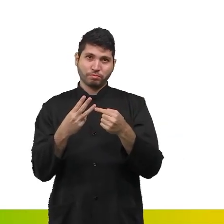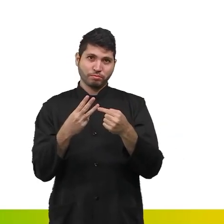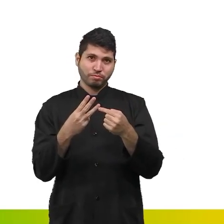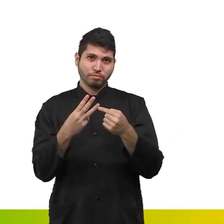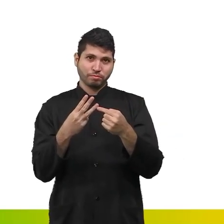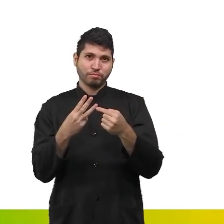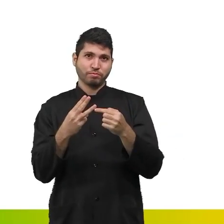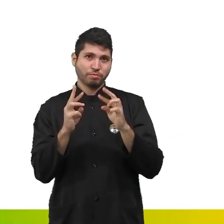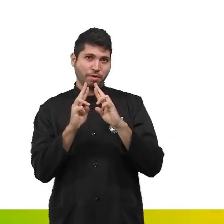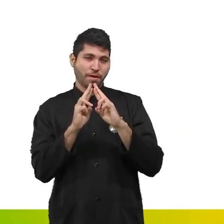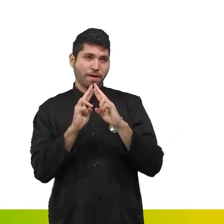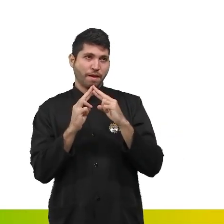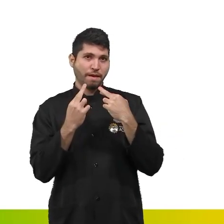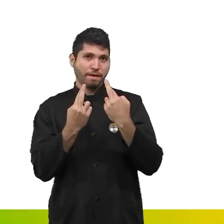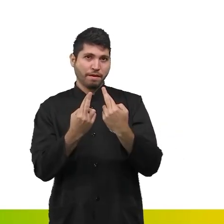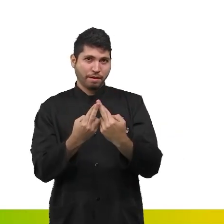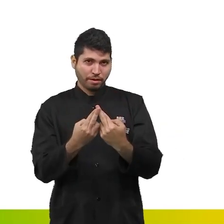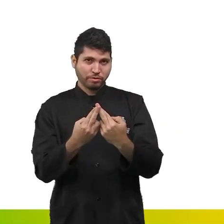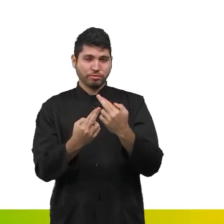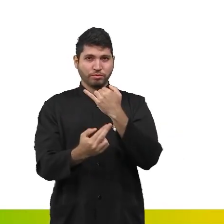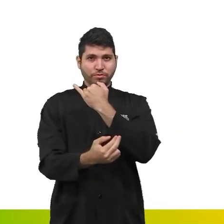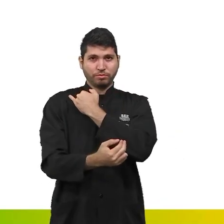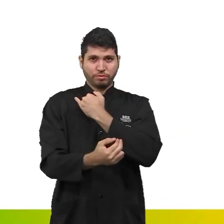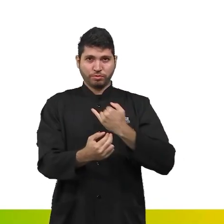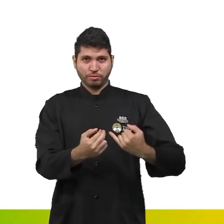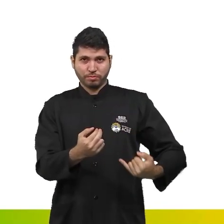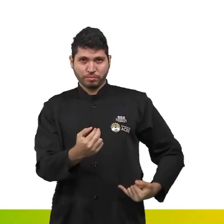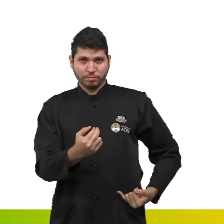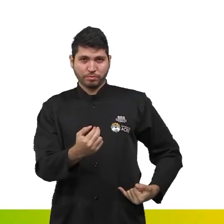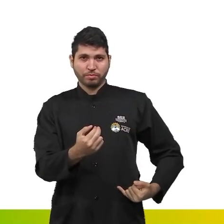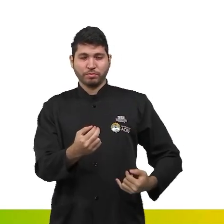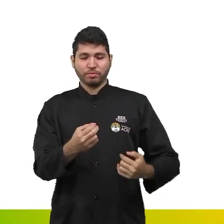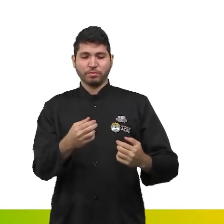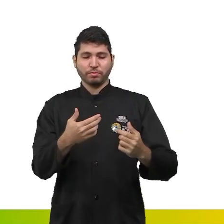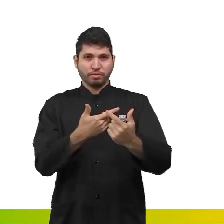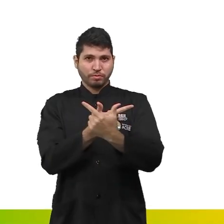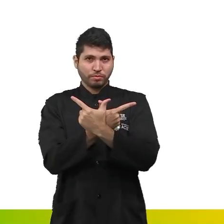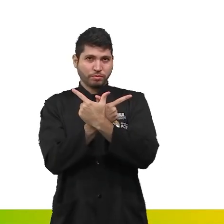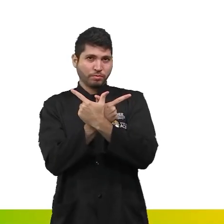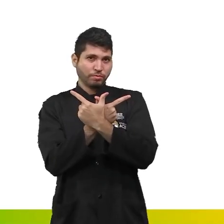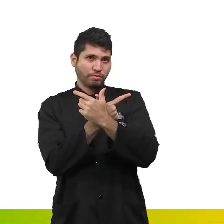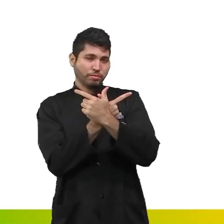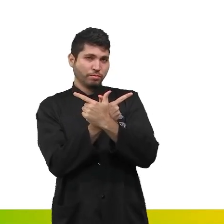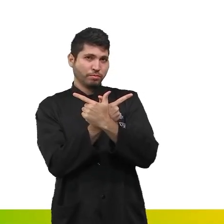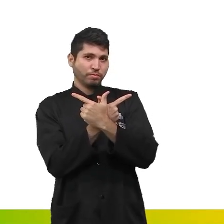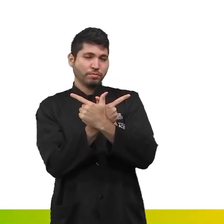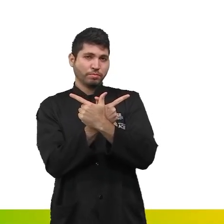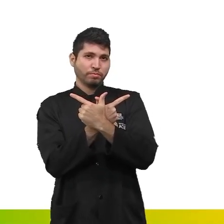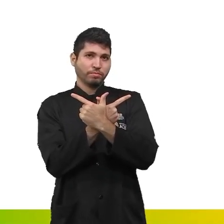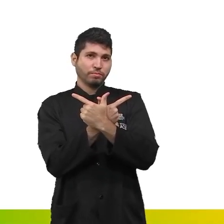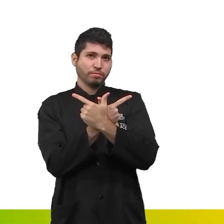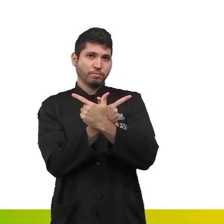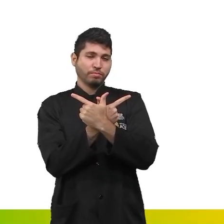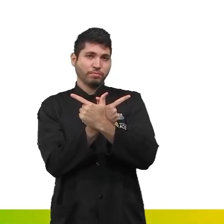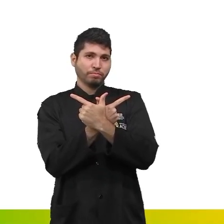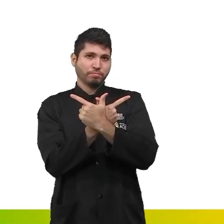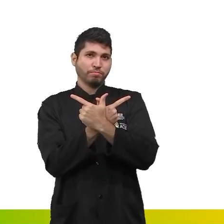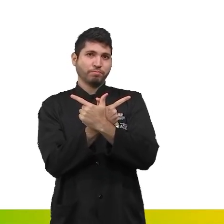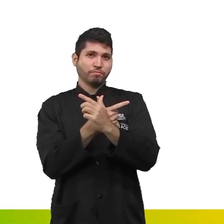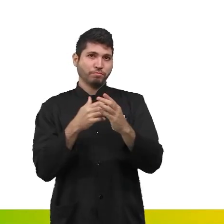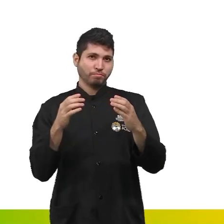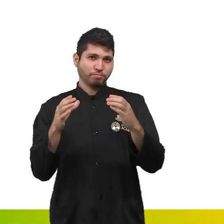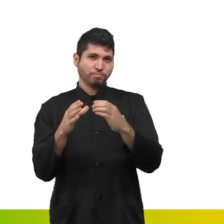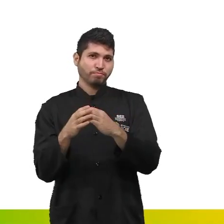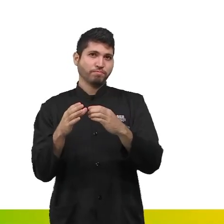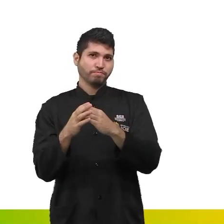reinos, impérios que habitavam aqui. Os maias, que não chegavam a ser um império, porque eram descentralizados, era uma grande